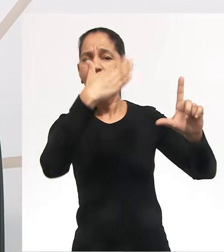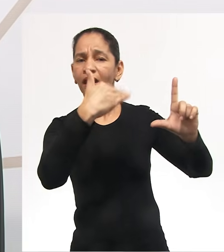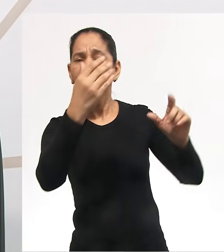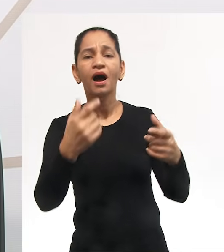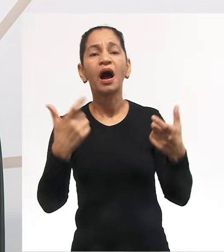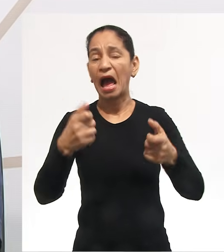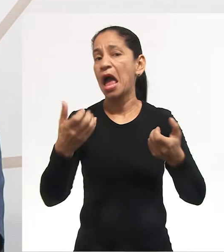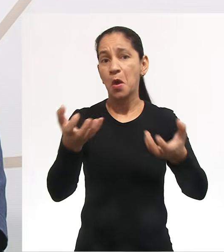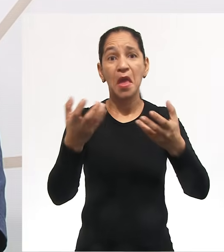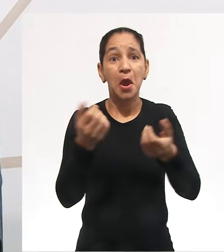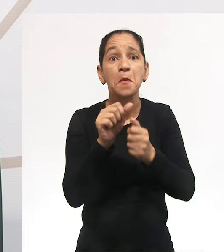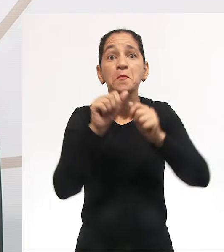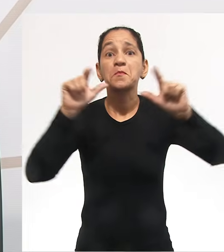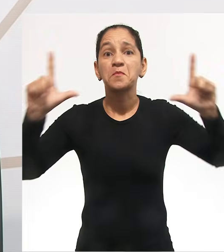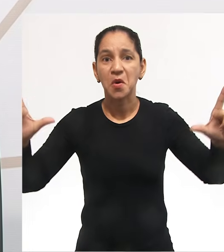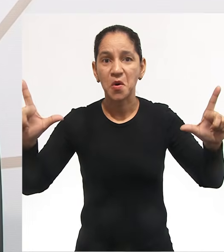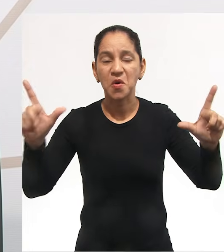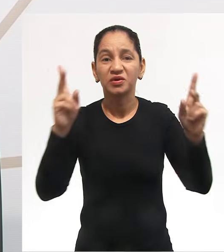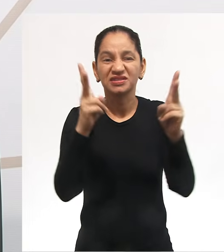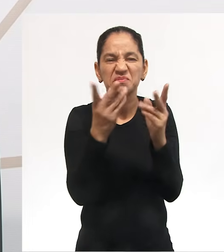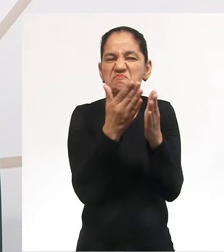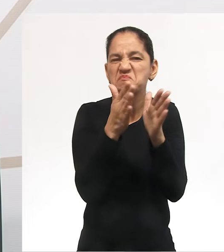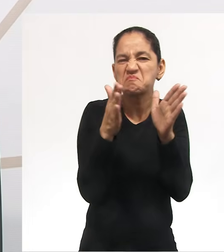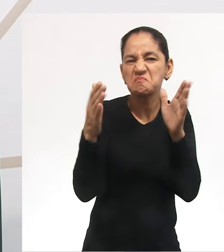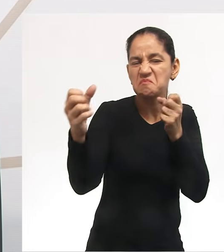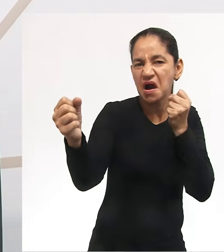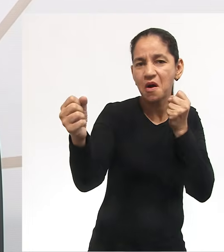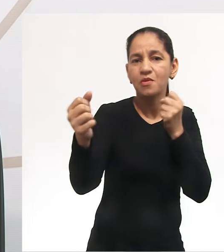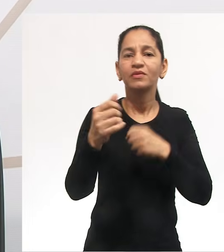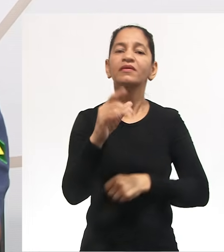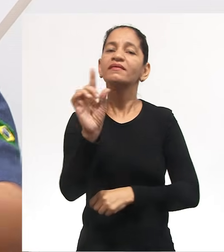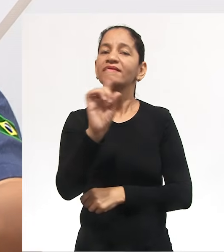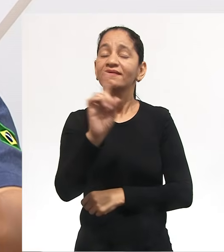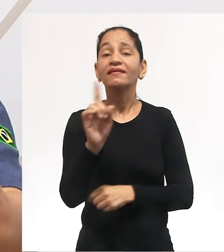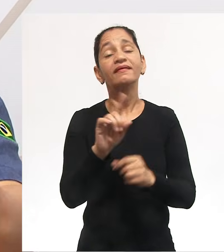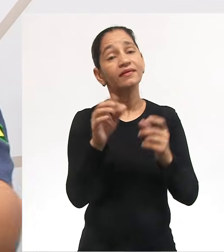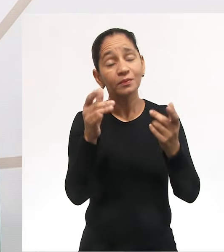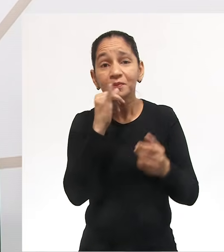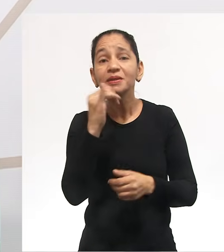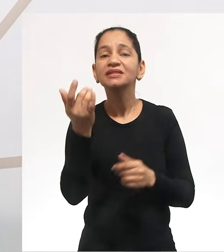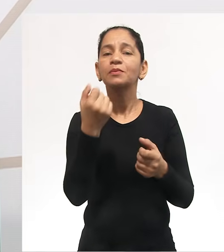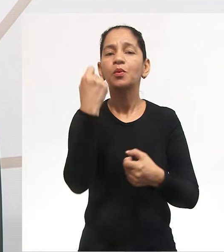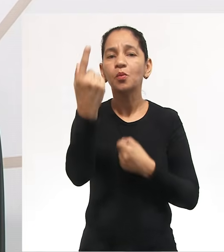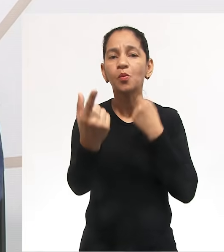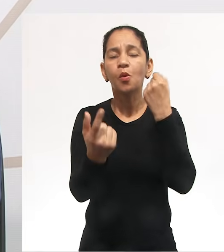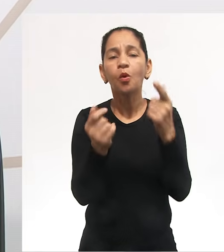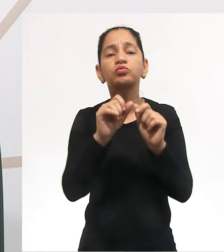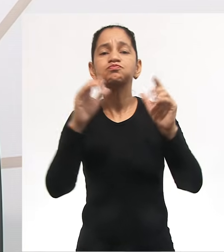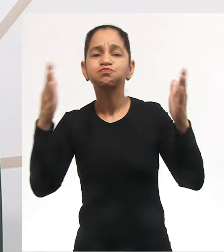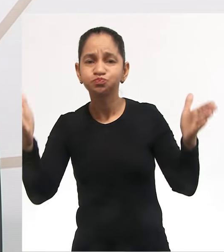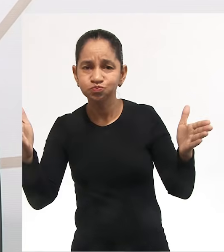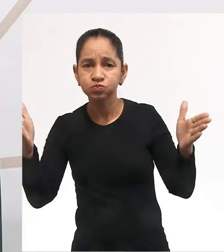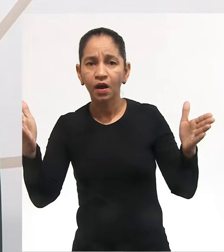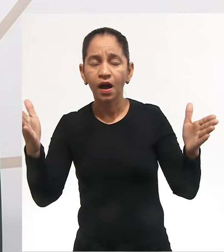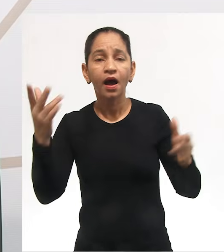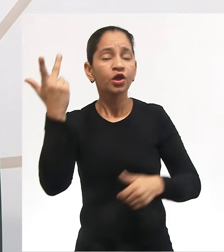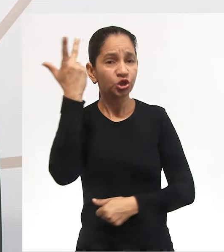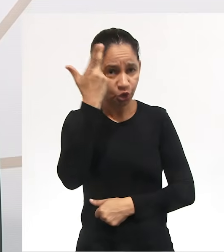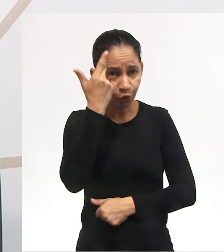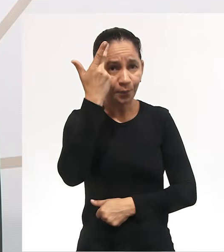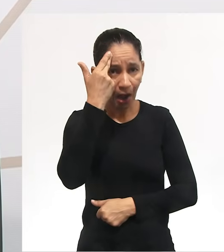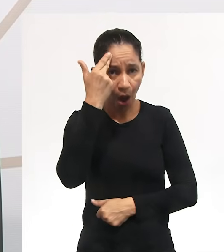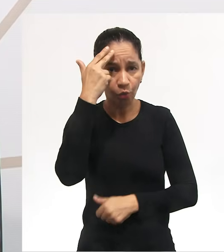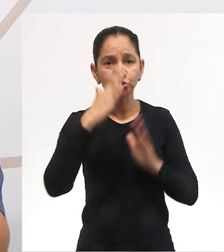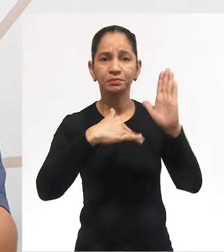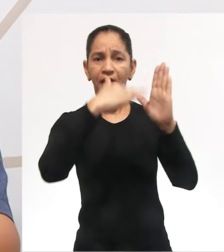íamos utilizar, né? Aí o quadro, né? As crianças queriam quadros maiores, nem sempre tinham os quadros maiores, né? Porque a gente adquiriu